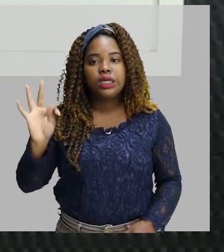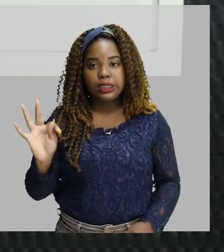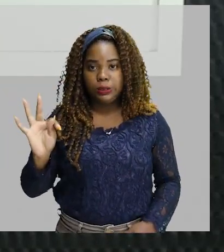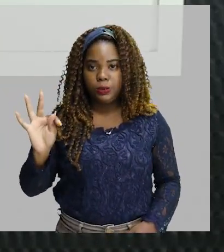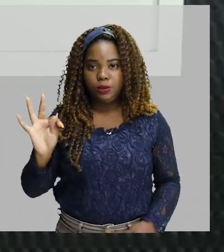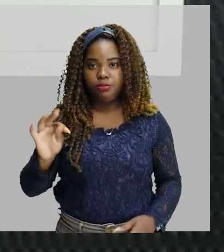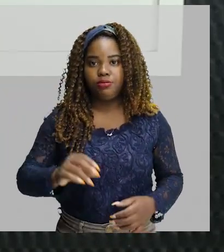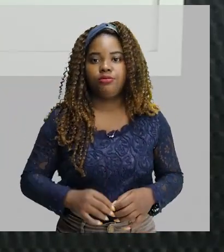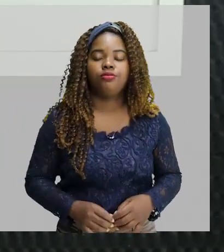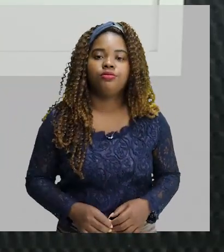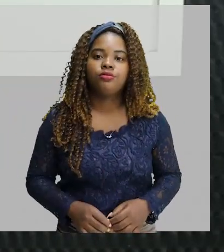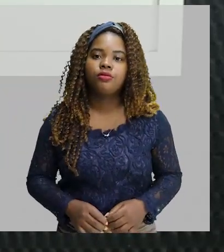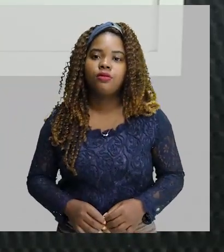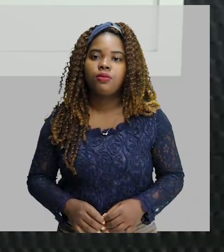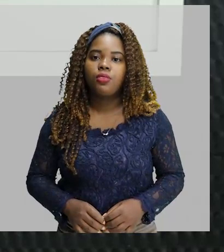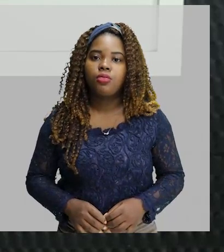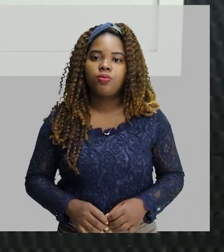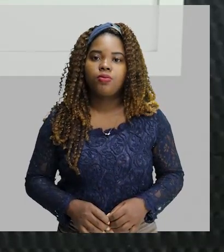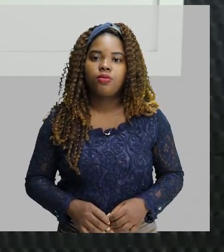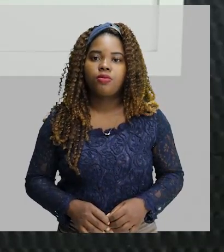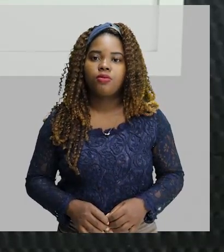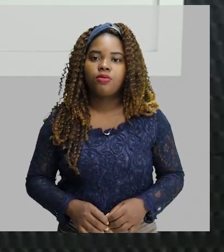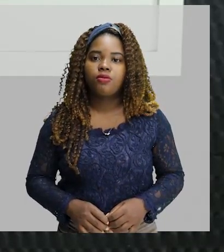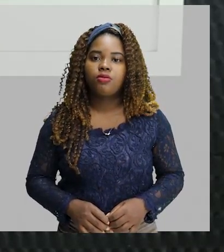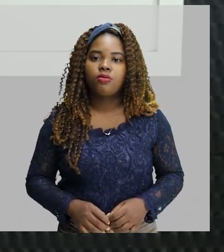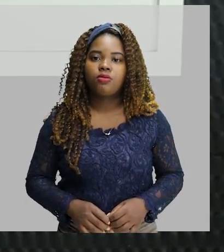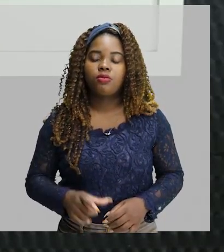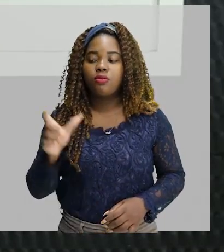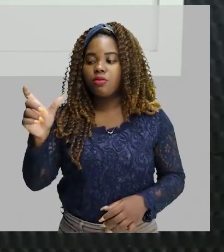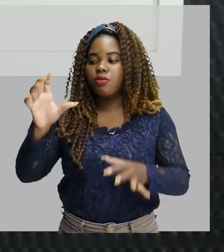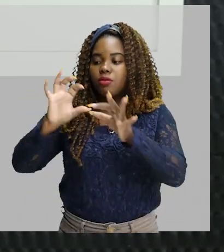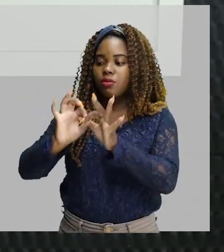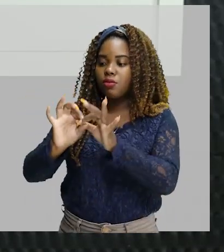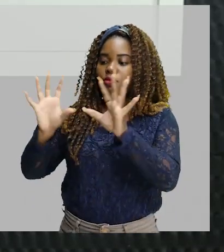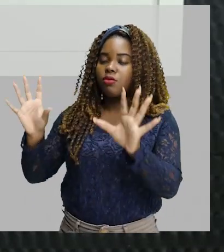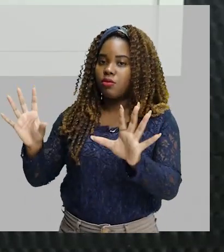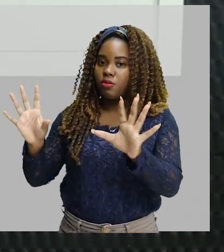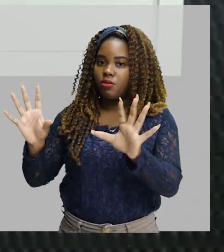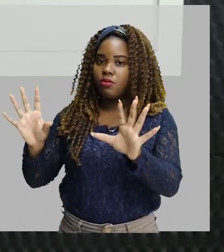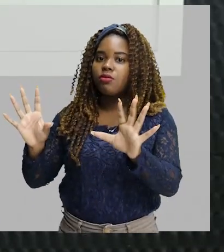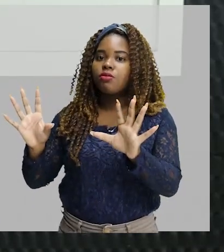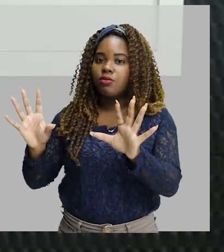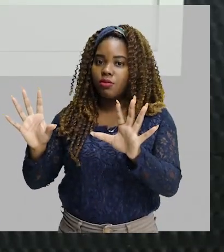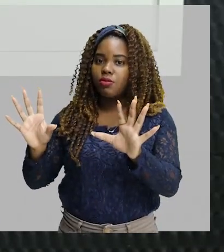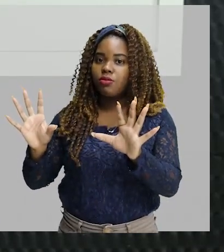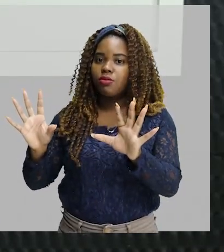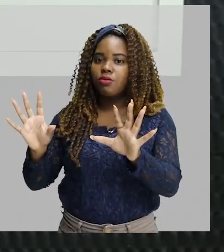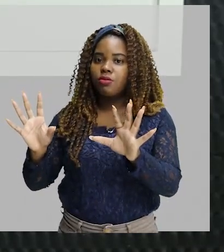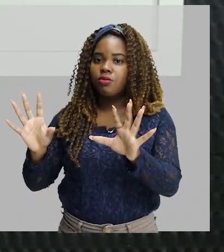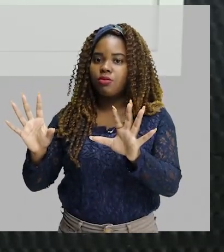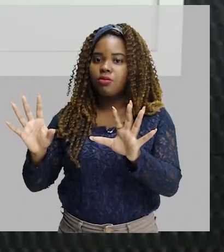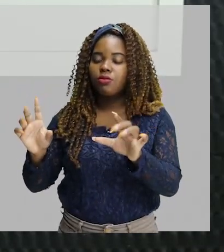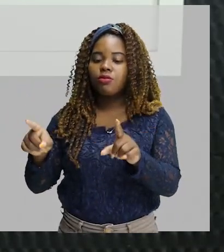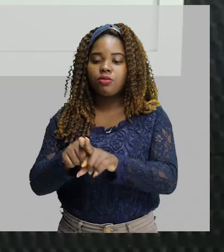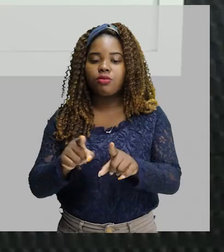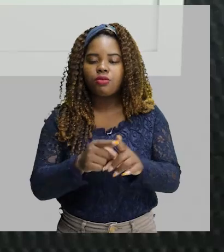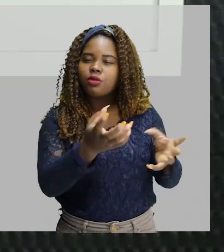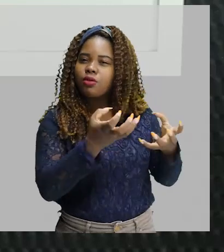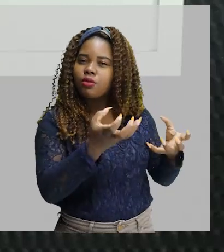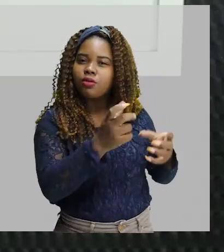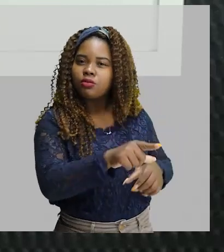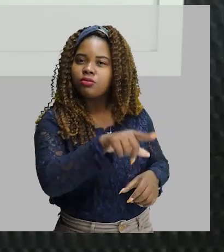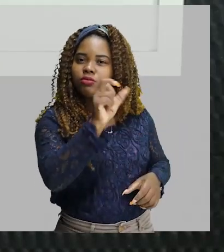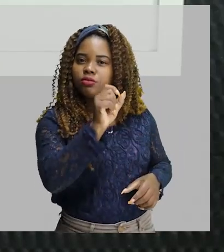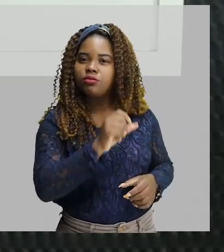A compreensão de Kant sobre liberdade e as nossas escolhas, por exemplo. O